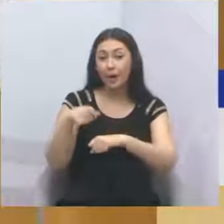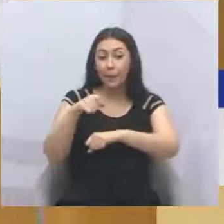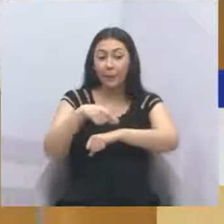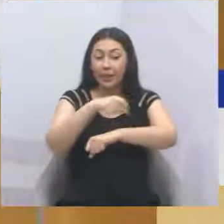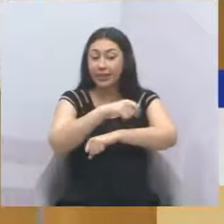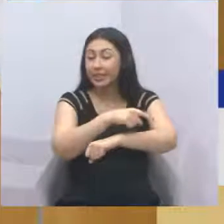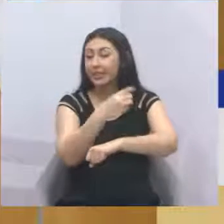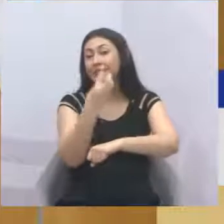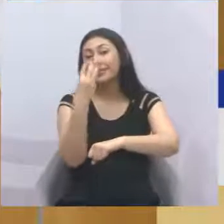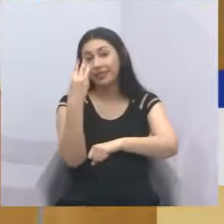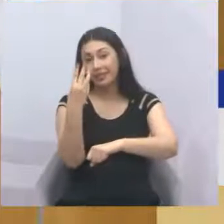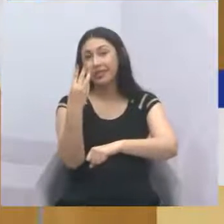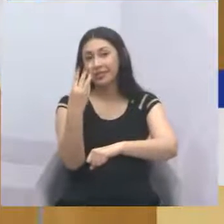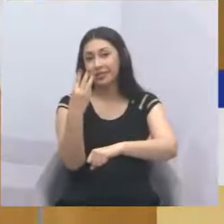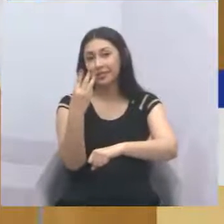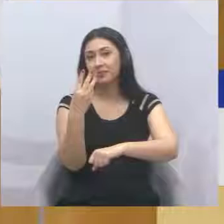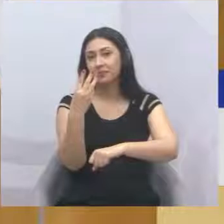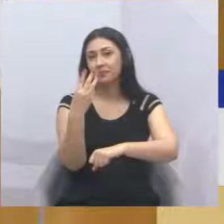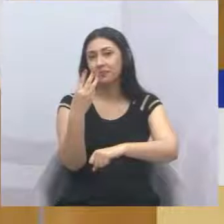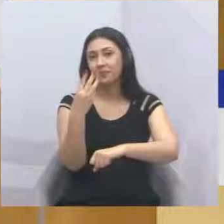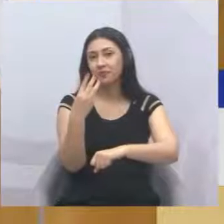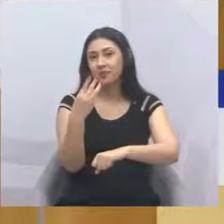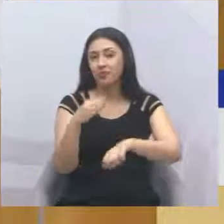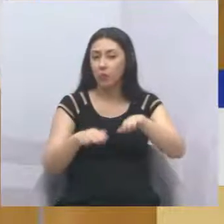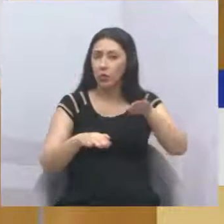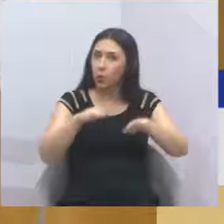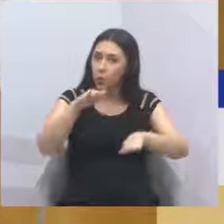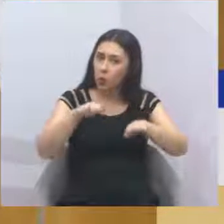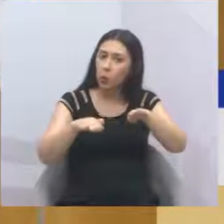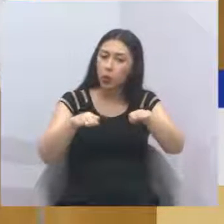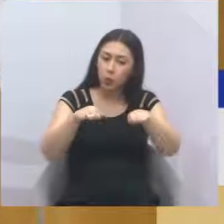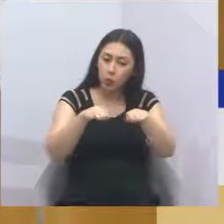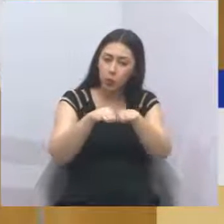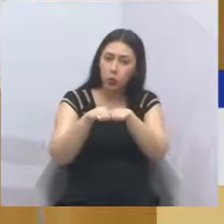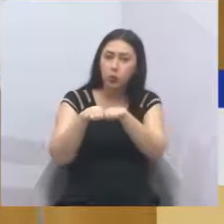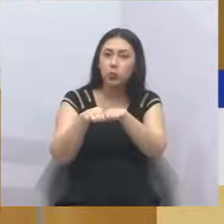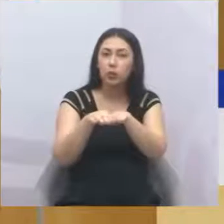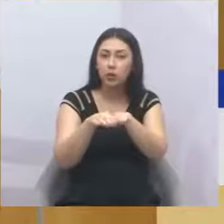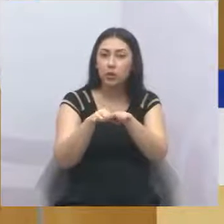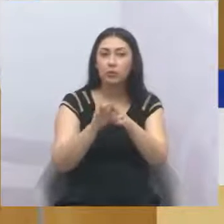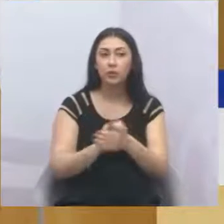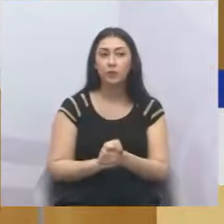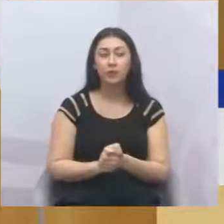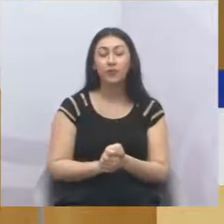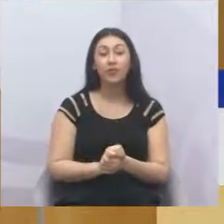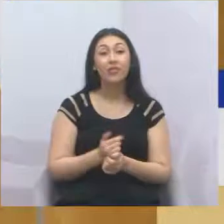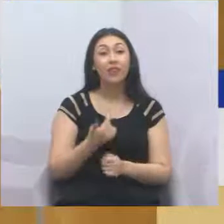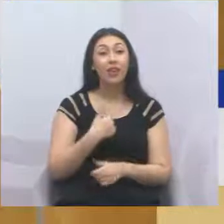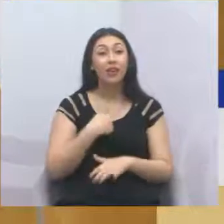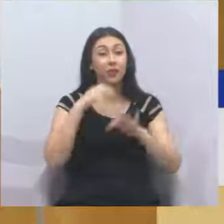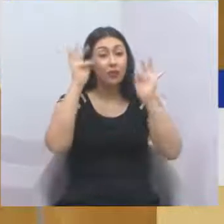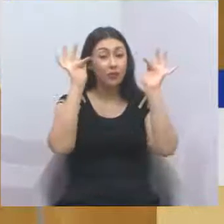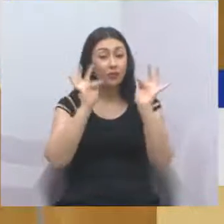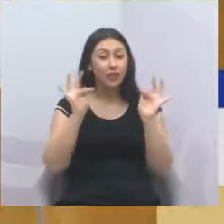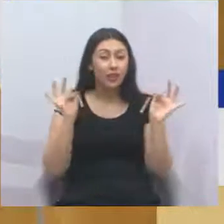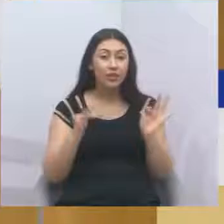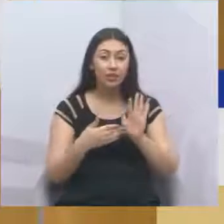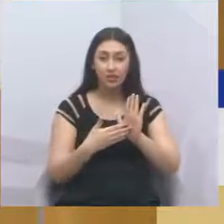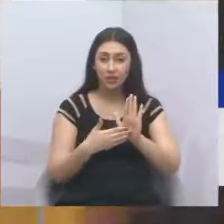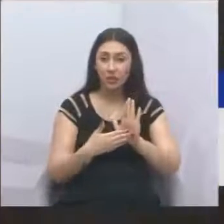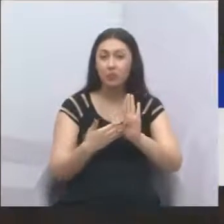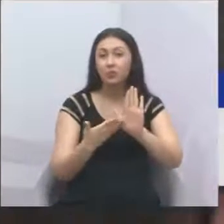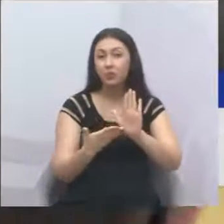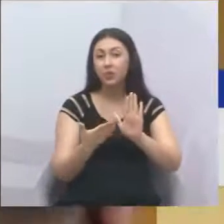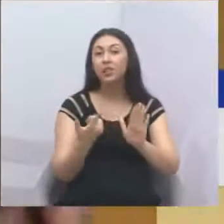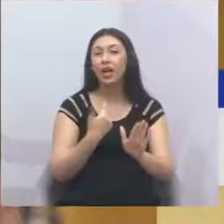plantar 3, para que haja esse equilíbrio ambiental. Então, eu fico muito feliz com essa propositura